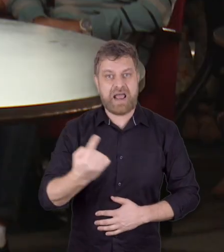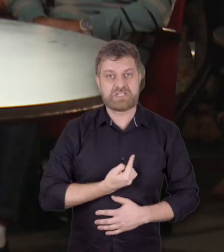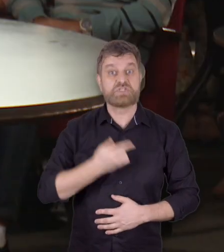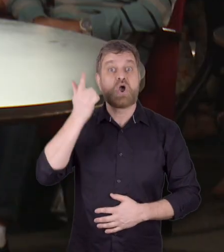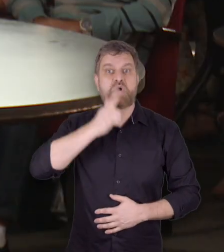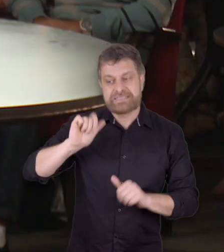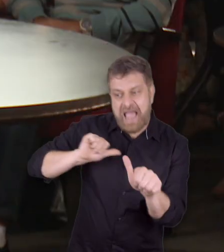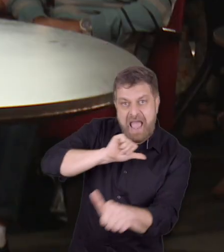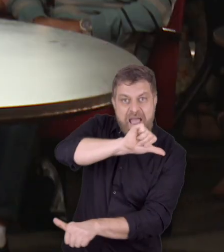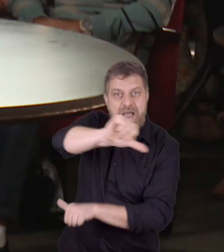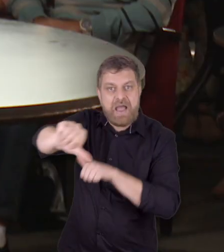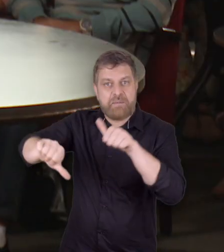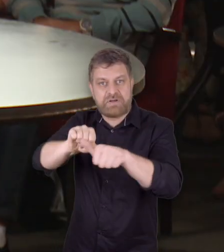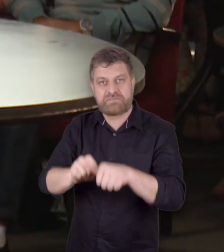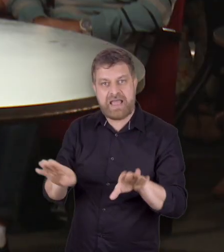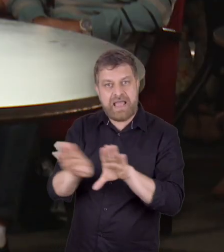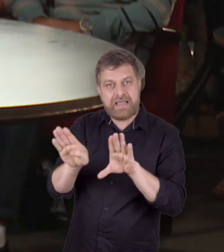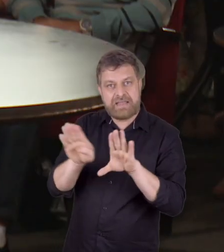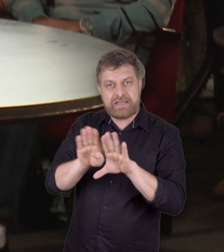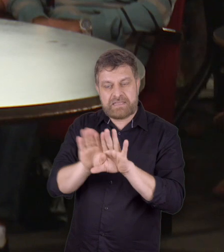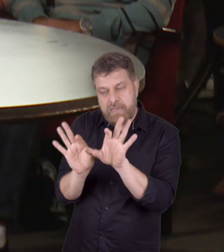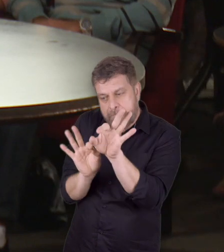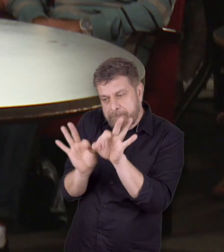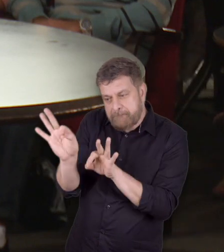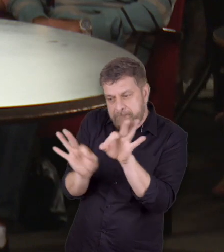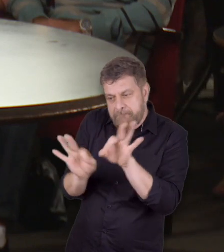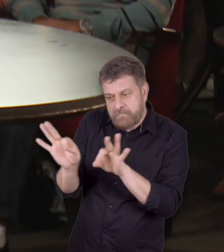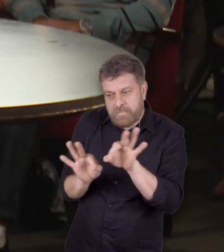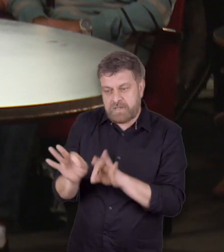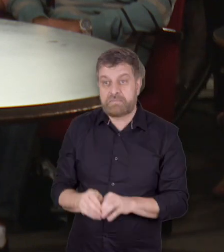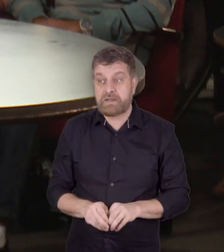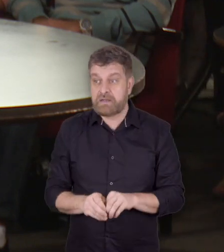de modificar, de intervir, de modificar, de desenhar, de programar